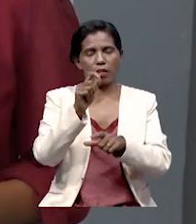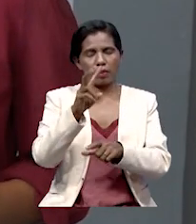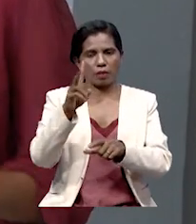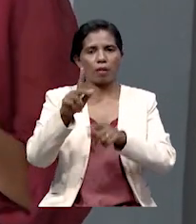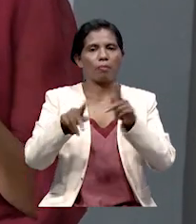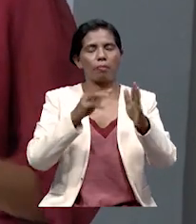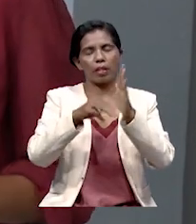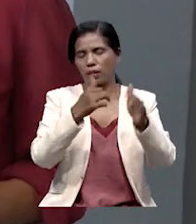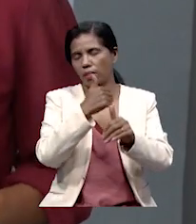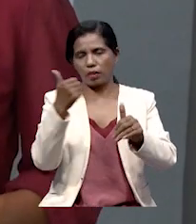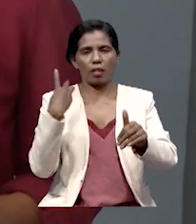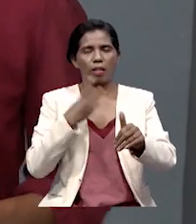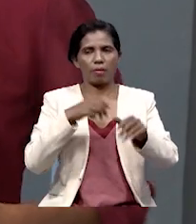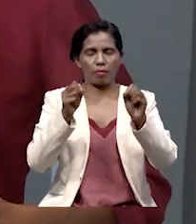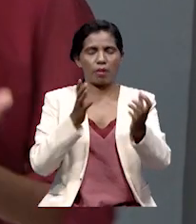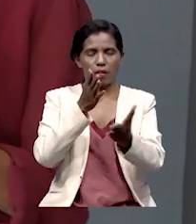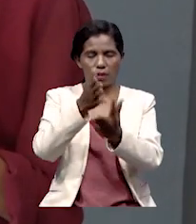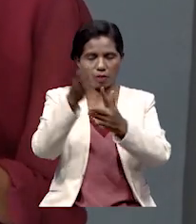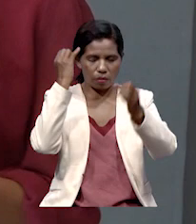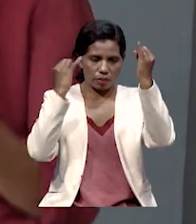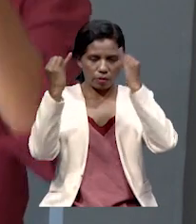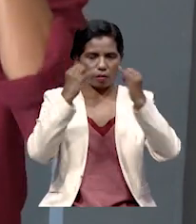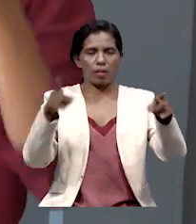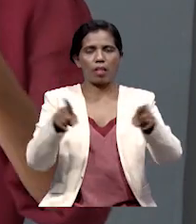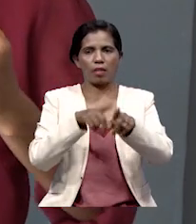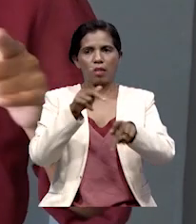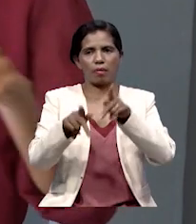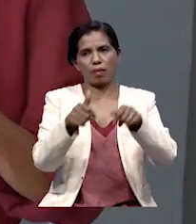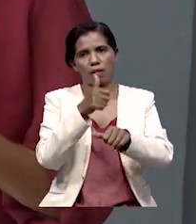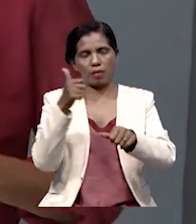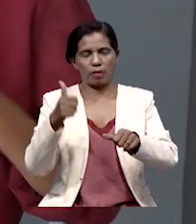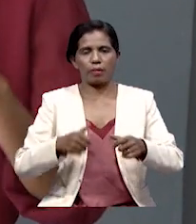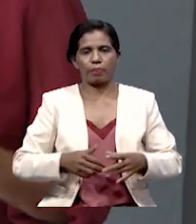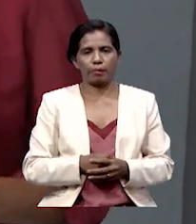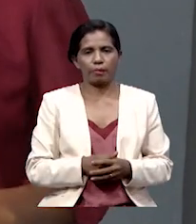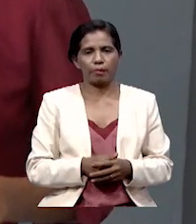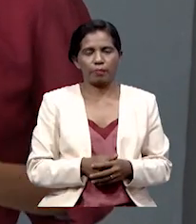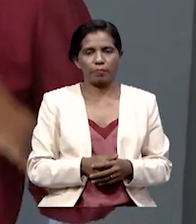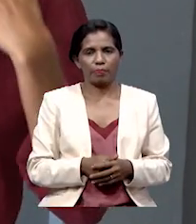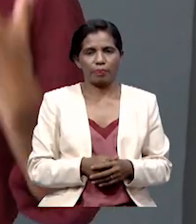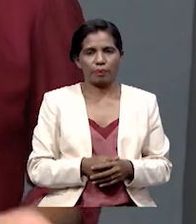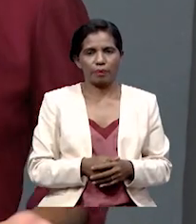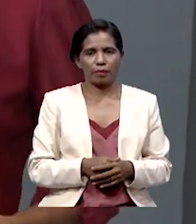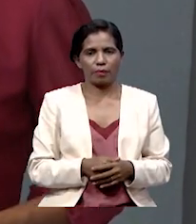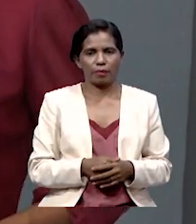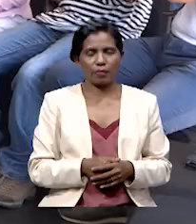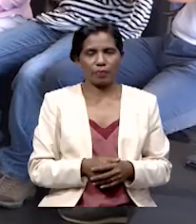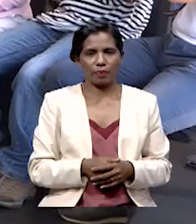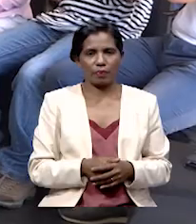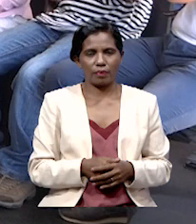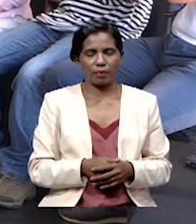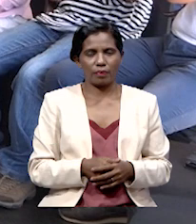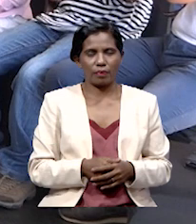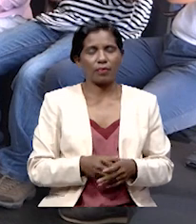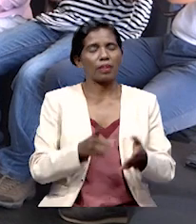hotu. No ami bele acesso informasaun hanesamos ho ema serselu. Diretor de Informação Grupo Média